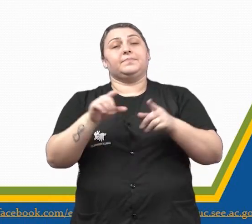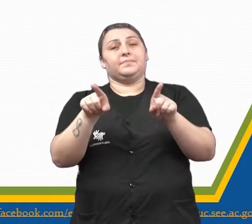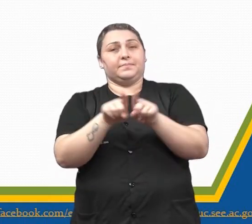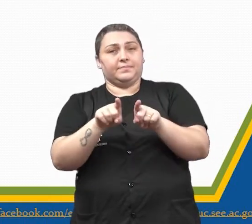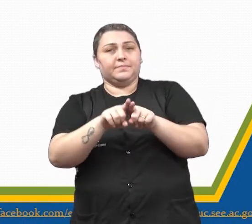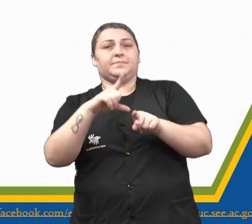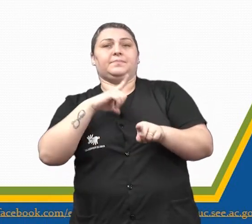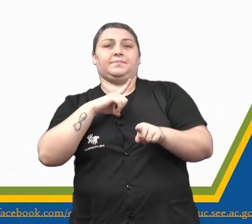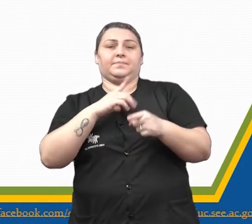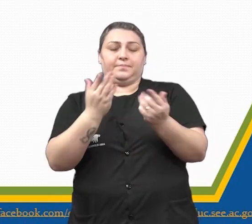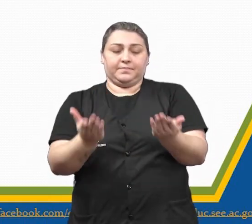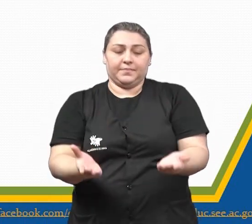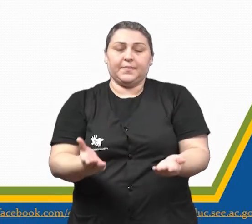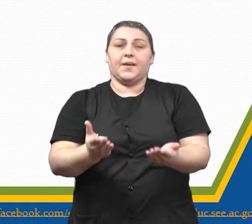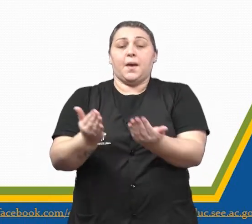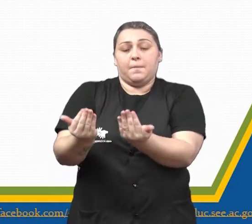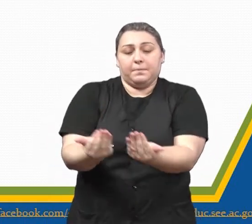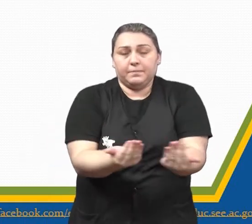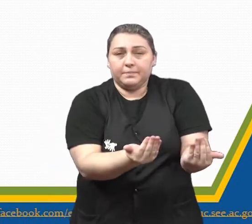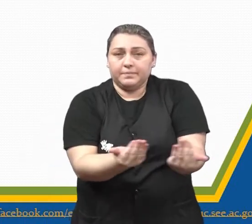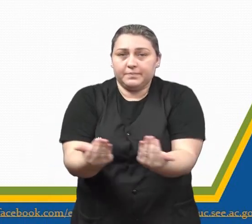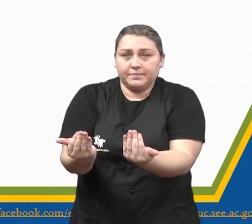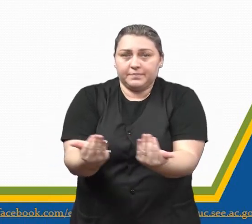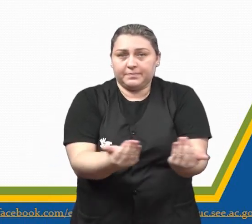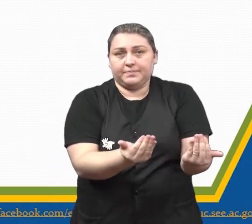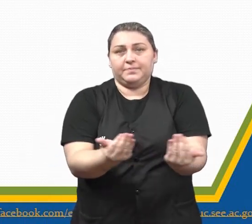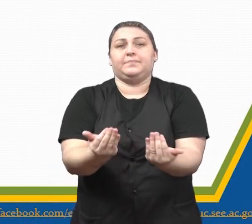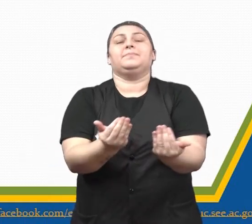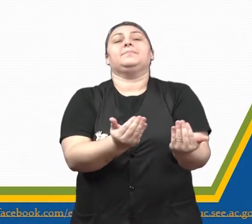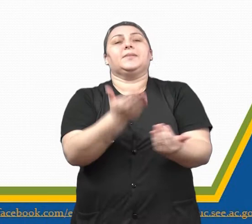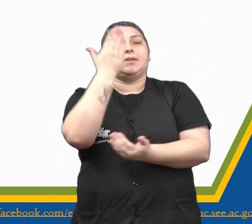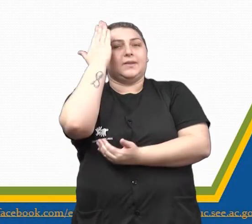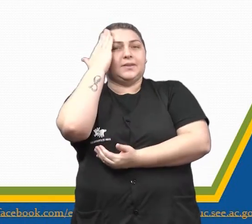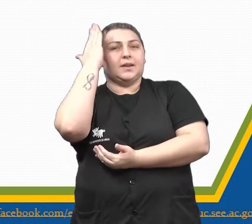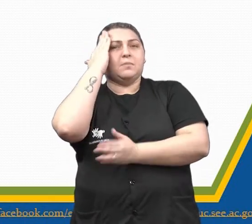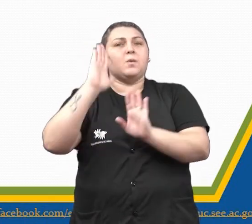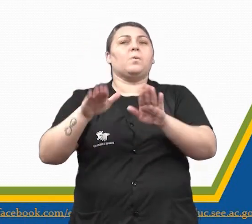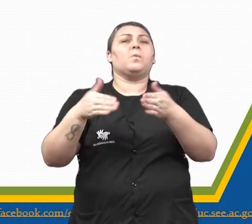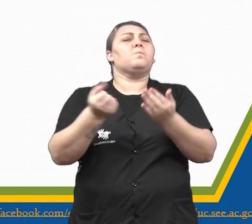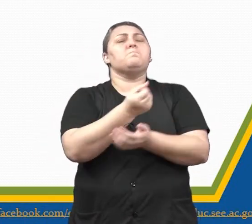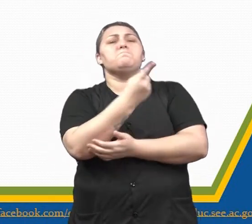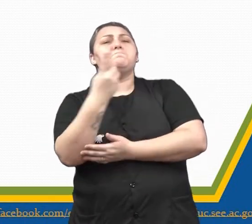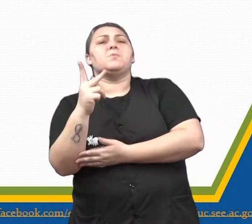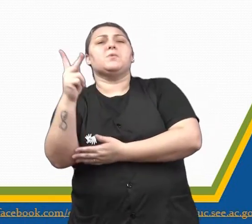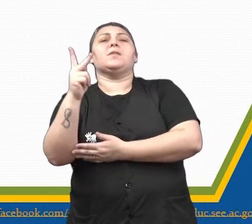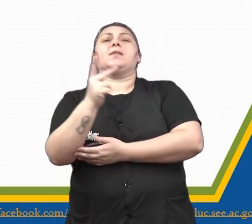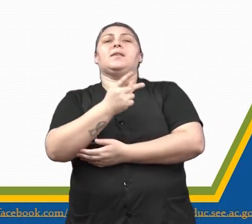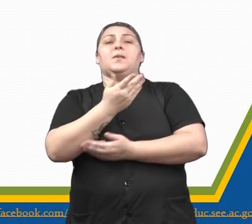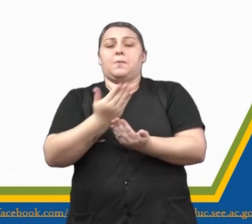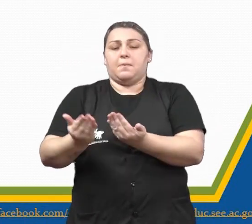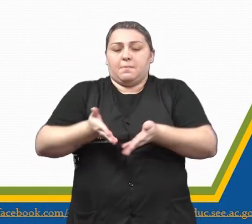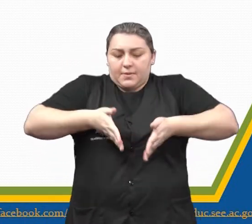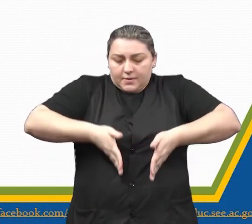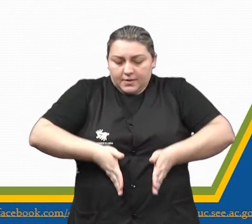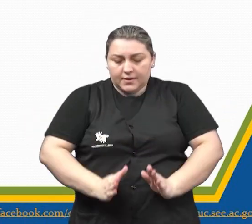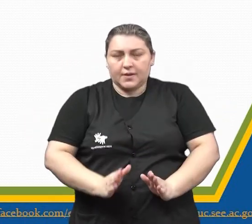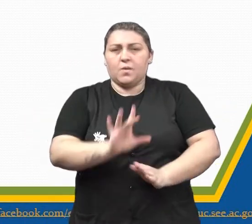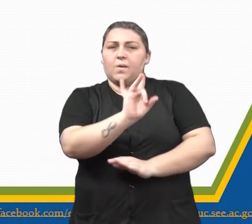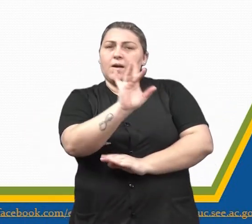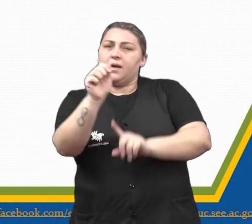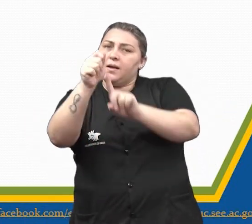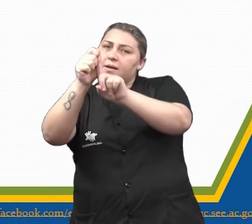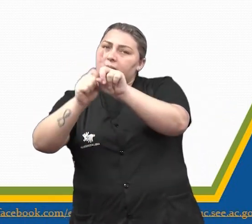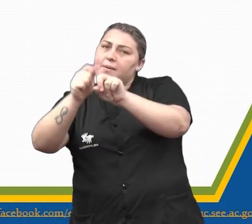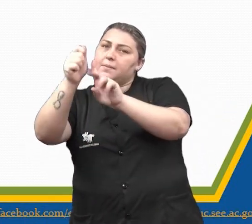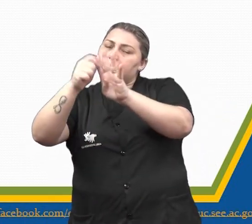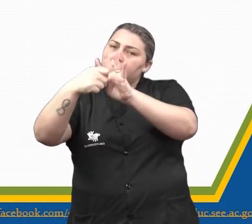Temos outros tipos de balança para pesar bebês, e isso para saber quantos quilos o bebê nasceu. Cada mês